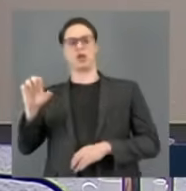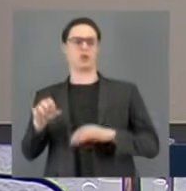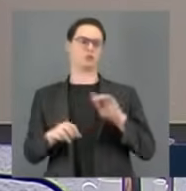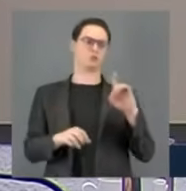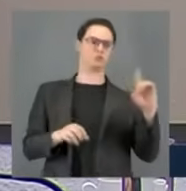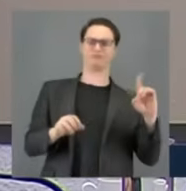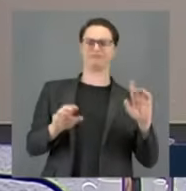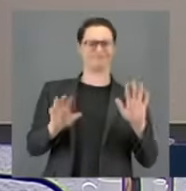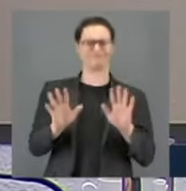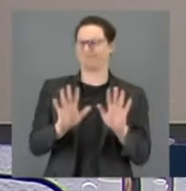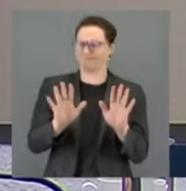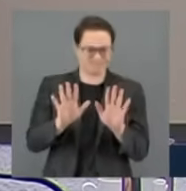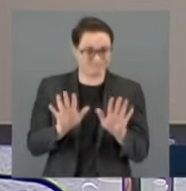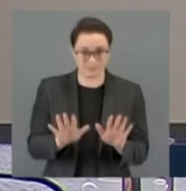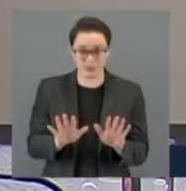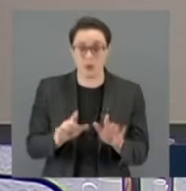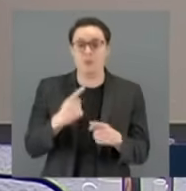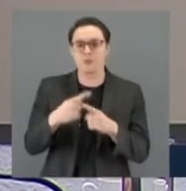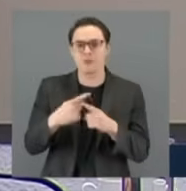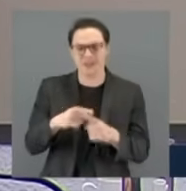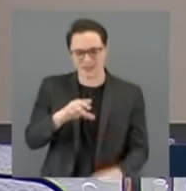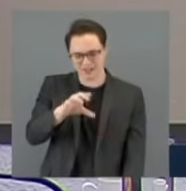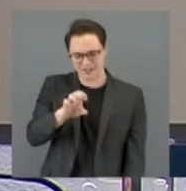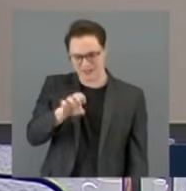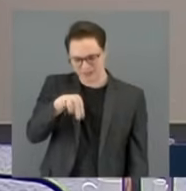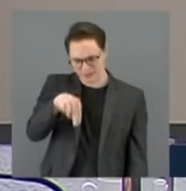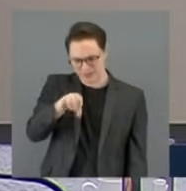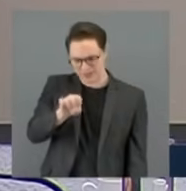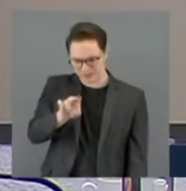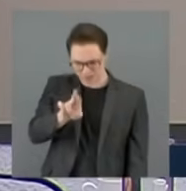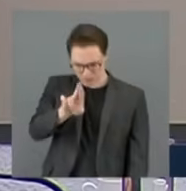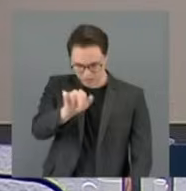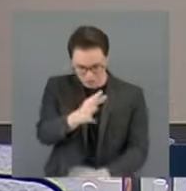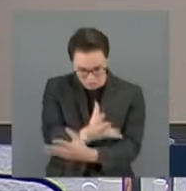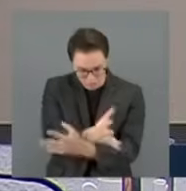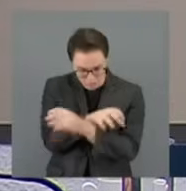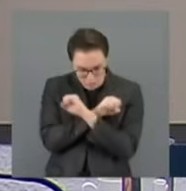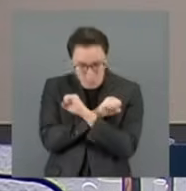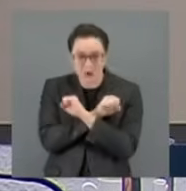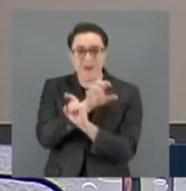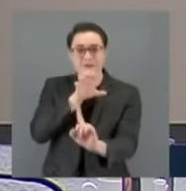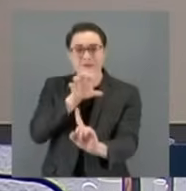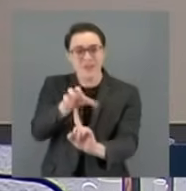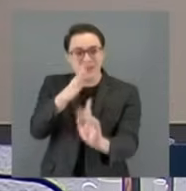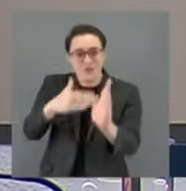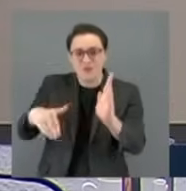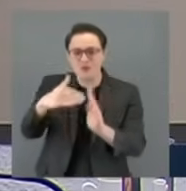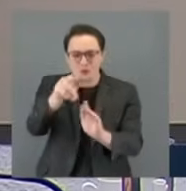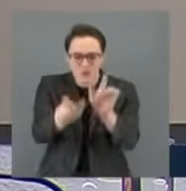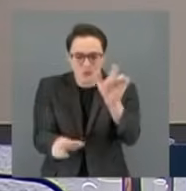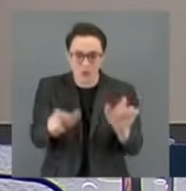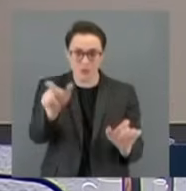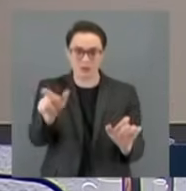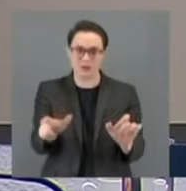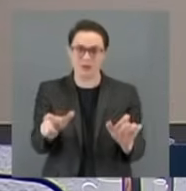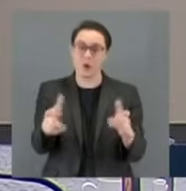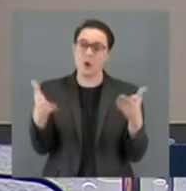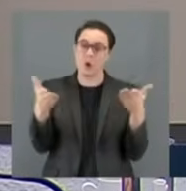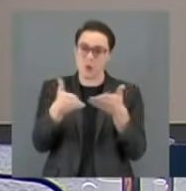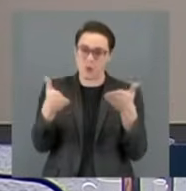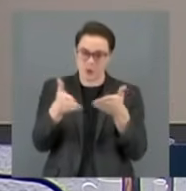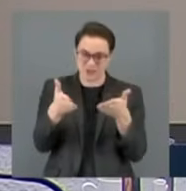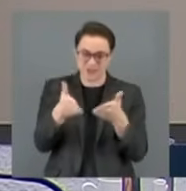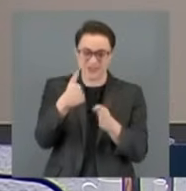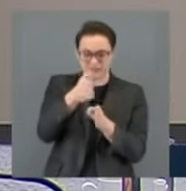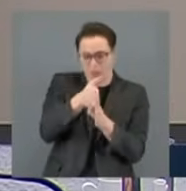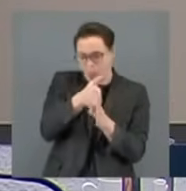a censura, ela atinge a todos. Embora hoje a esquerda no Brasil seja a principal